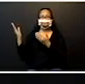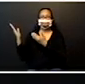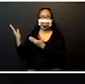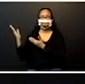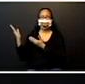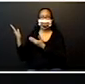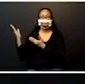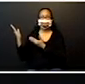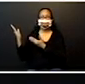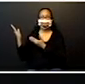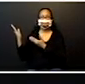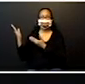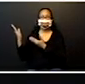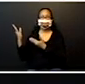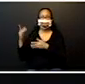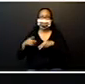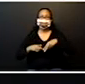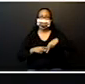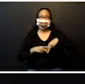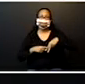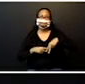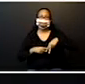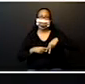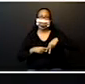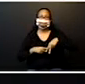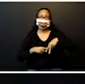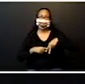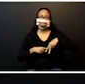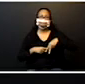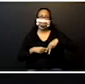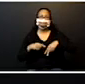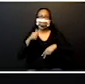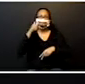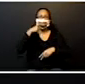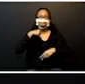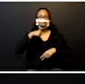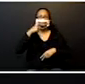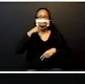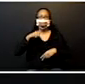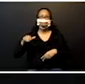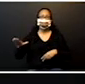as perninhas da menina para cima. Tá certo?